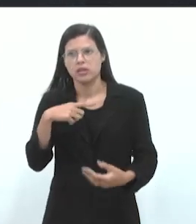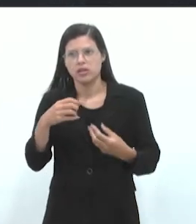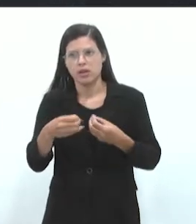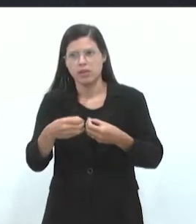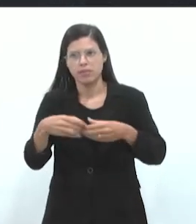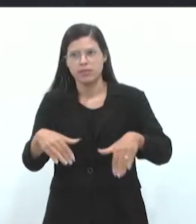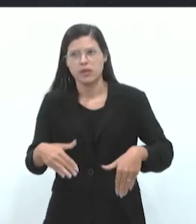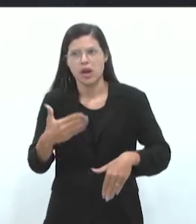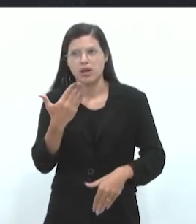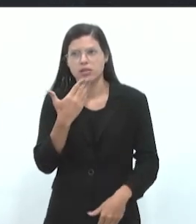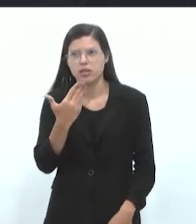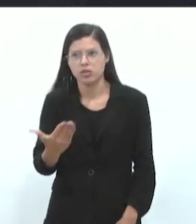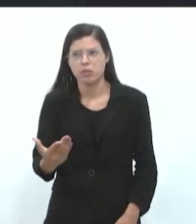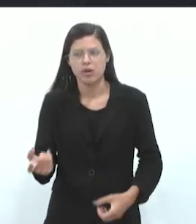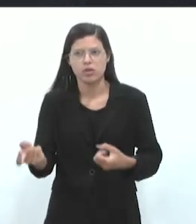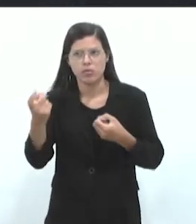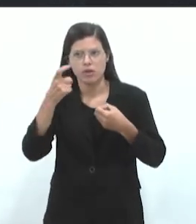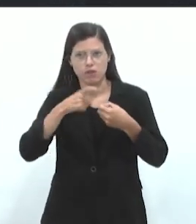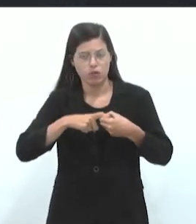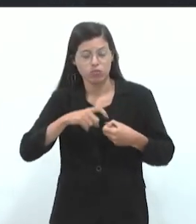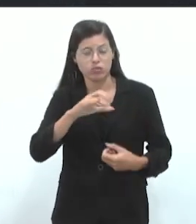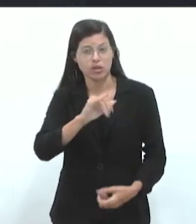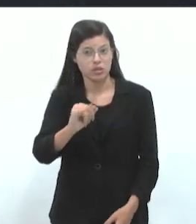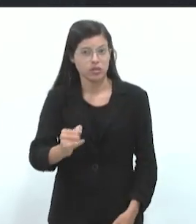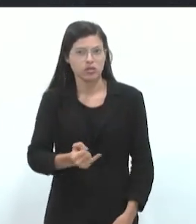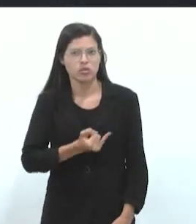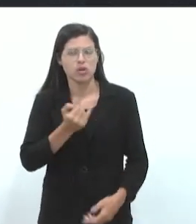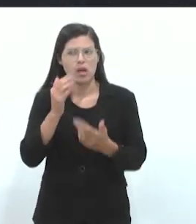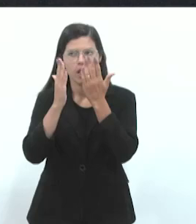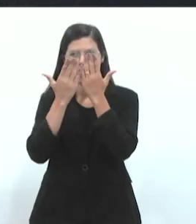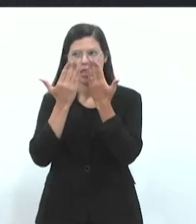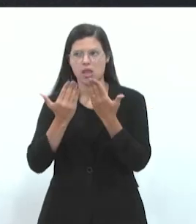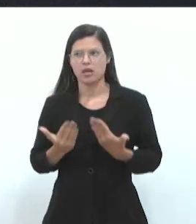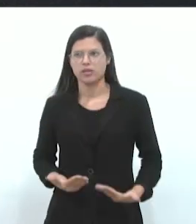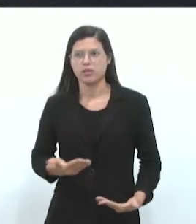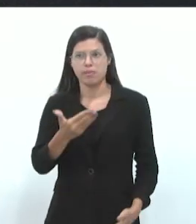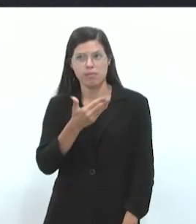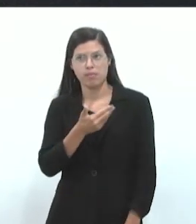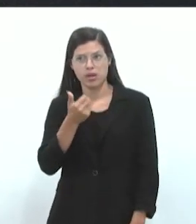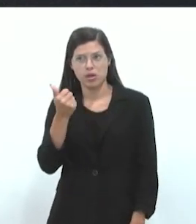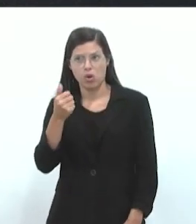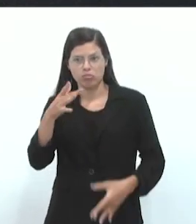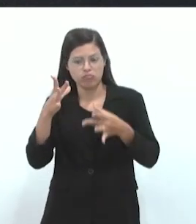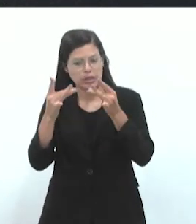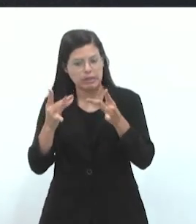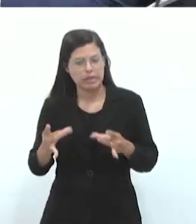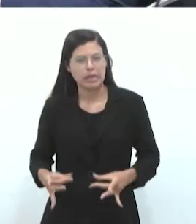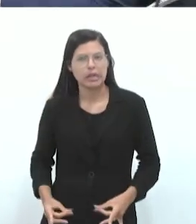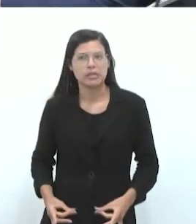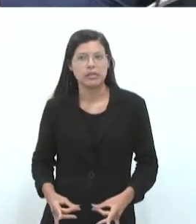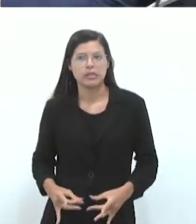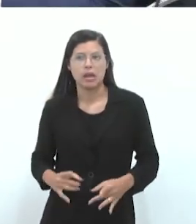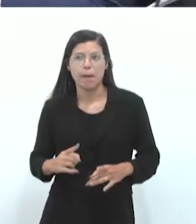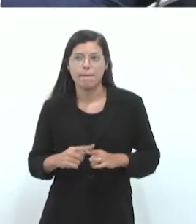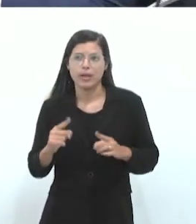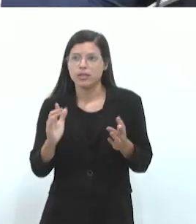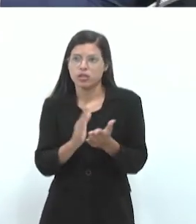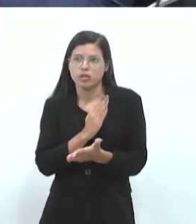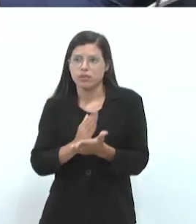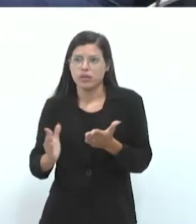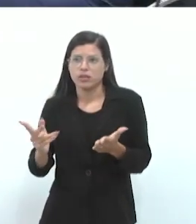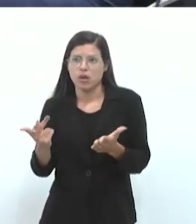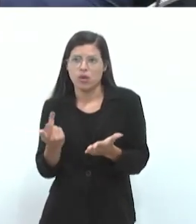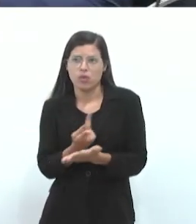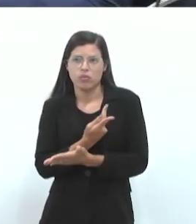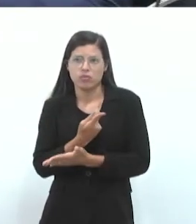a gente pede para retornar à CCJ, para uma análise mais pormenorizada. Isso tem acontecido. Só que, às vezes, vai escapar. Vai ter um ou outro que a gente não vai